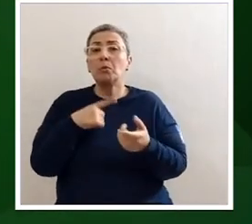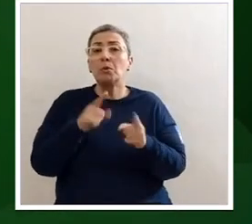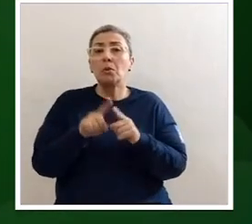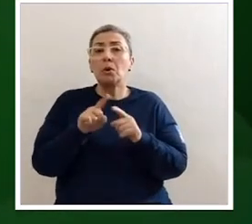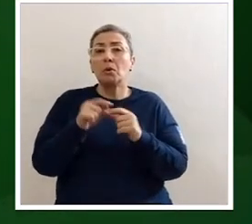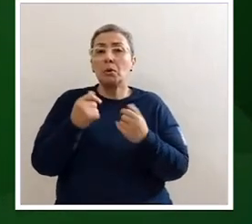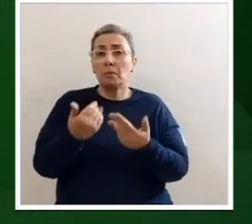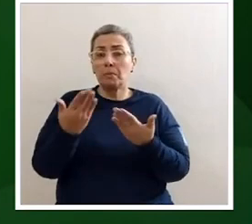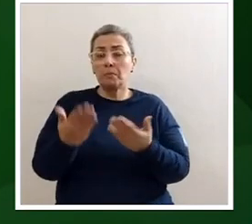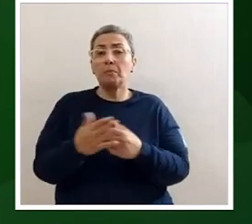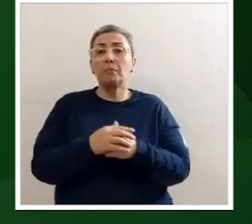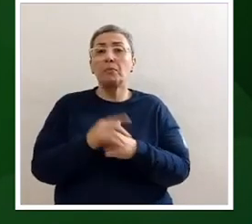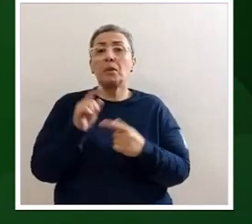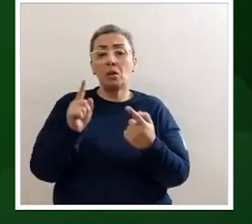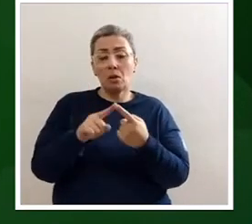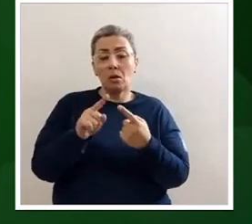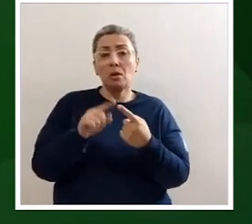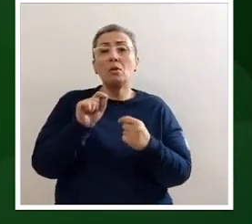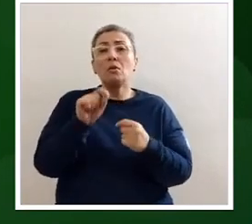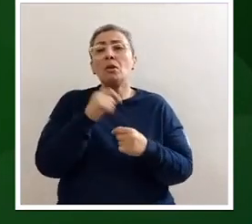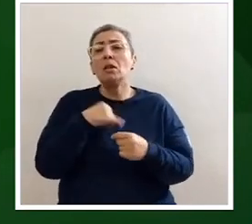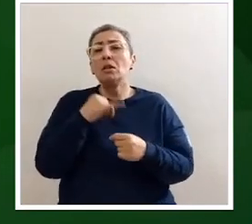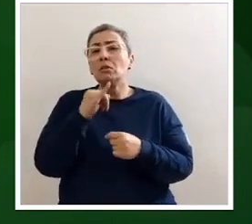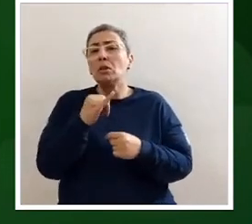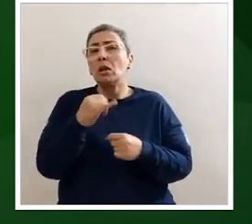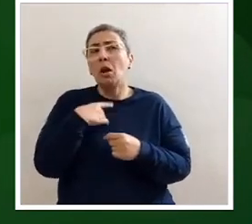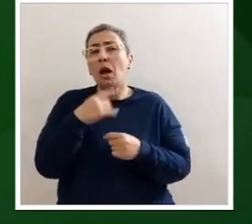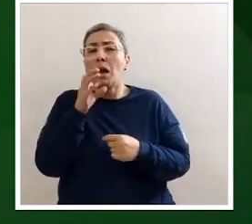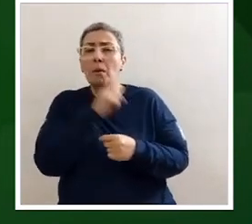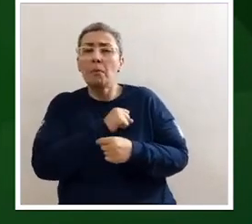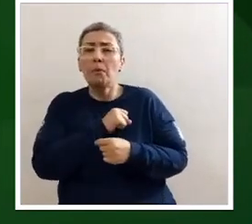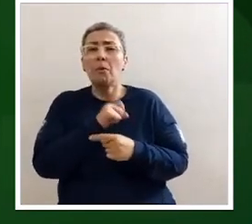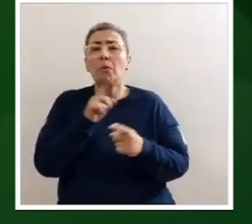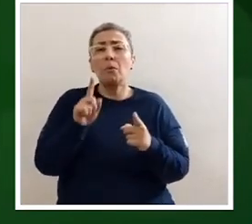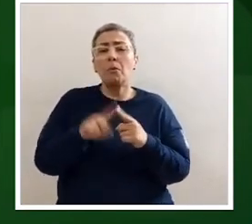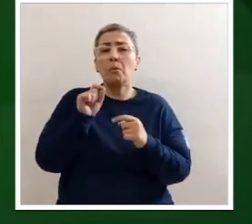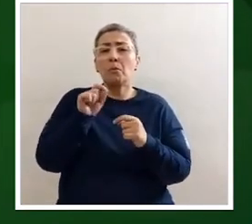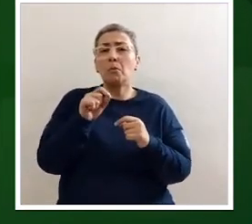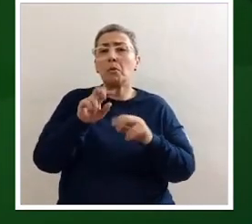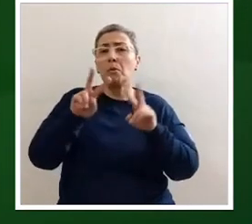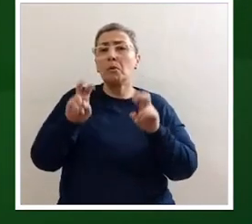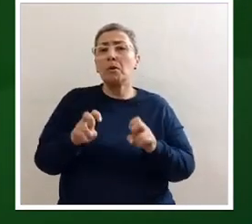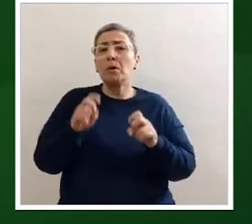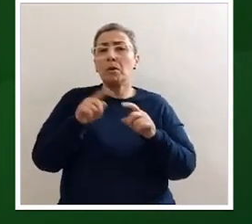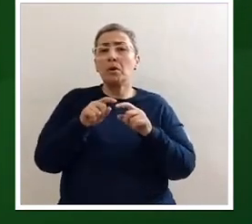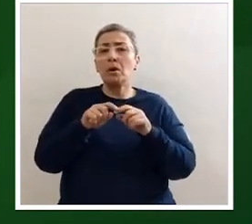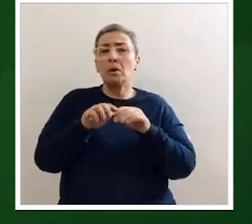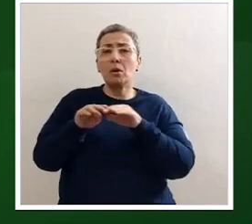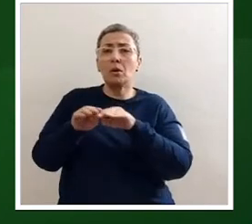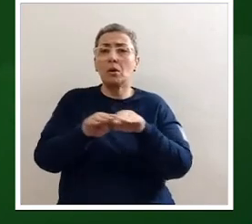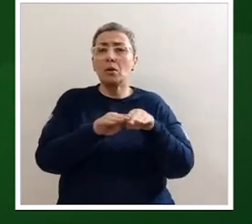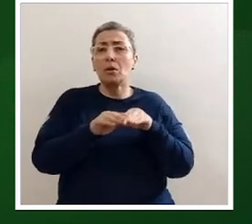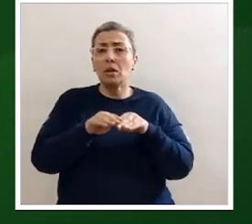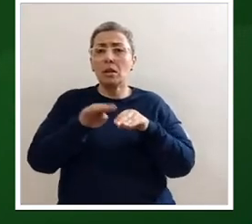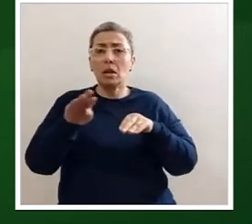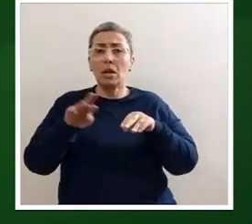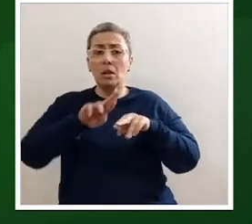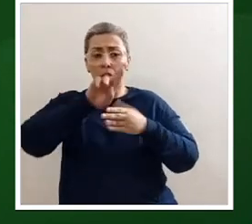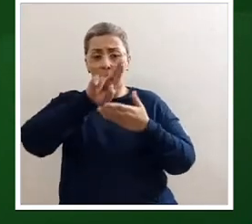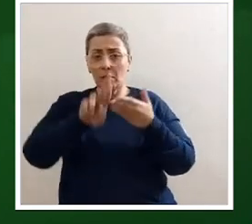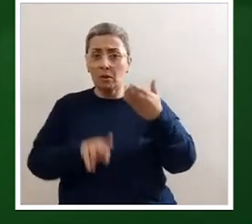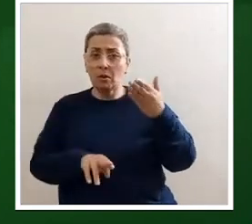encaminhar uma delas você citou de passagem rapidamente a respeito de homogeneidade heterogeneidade então